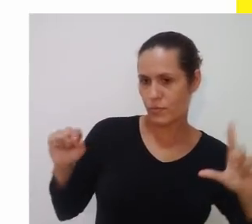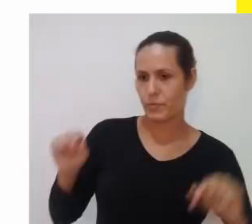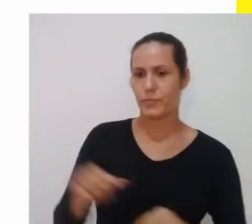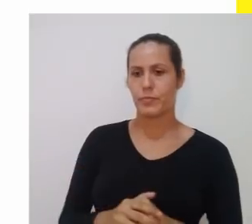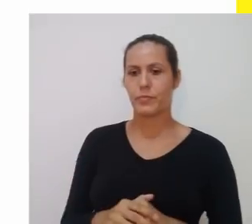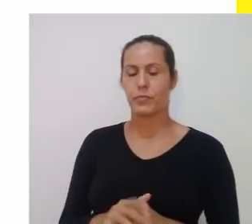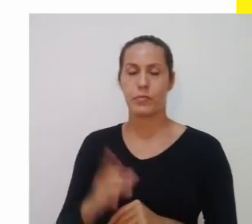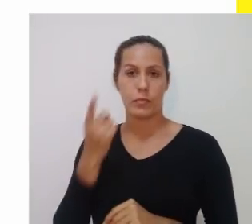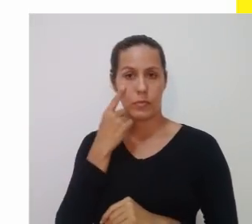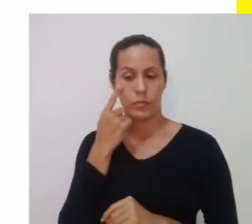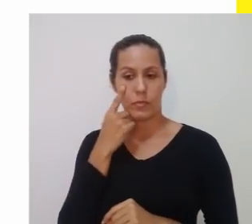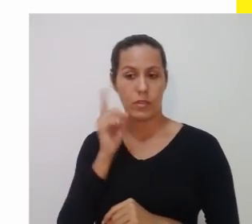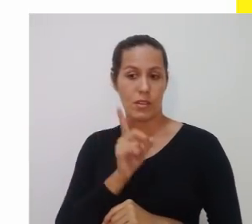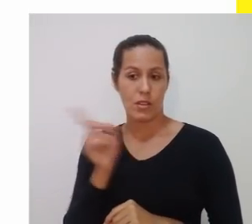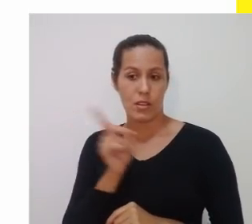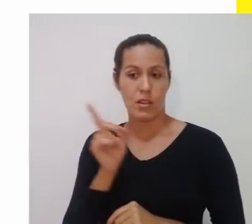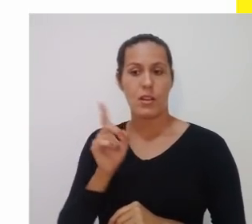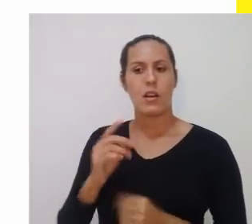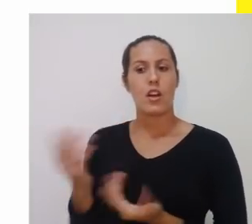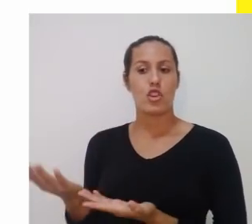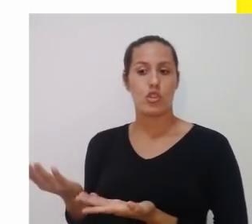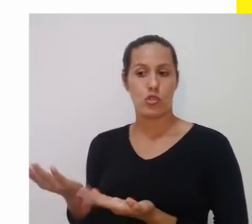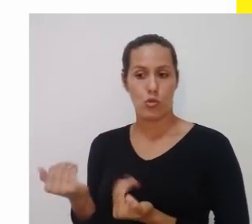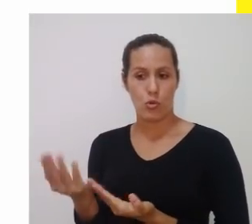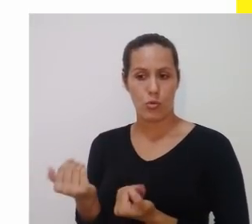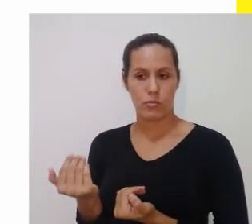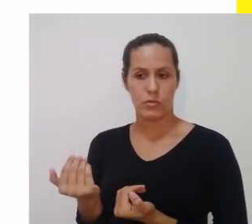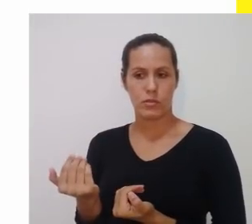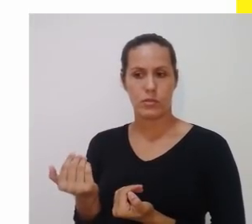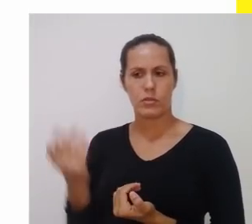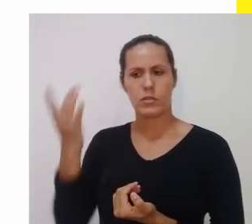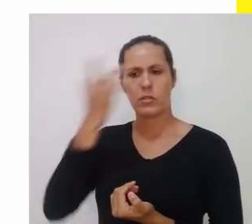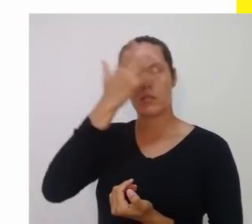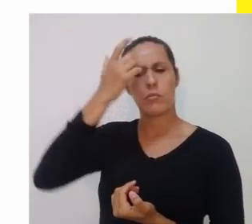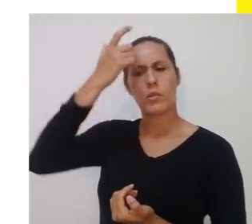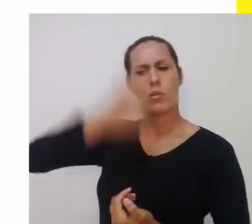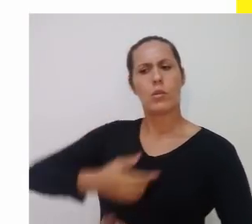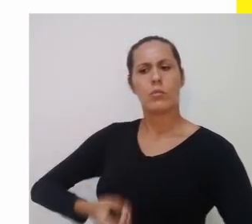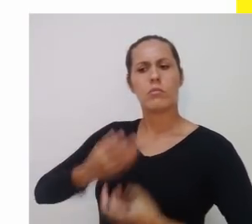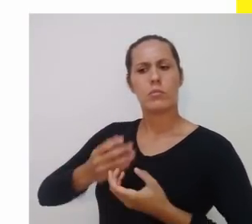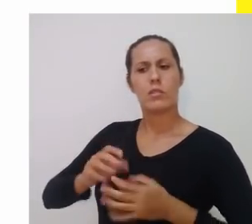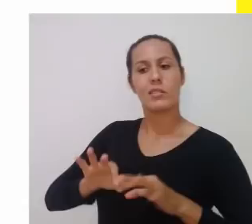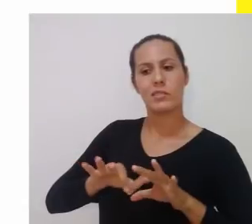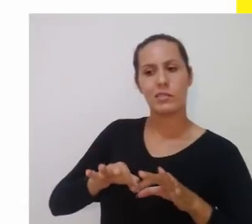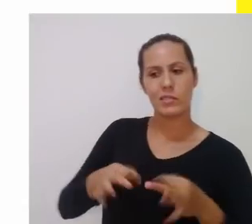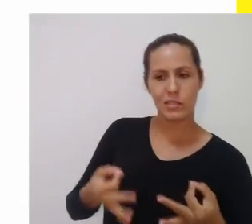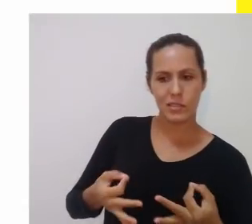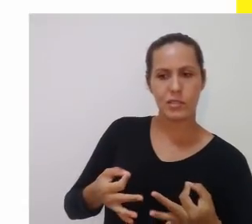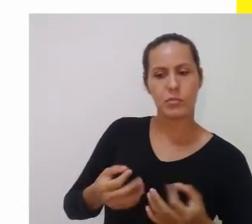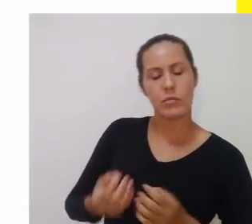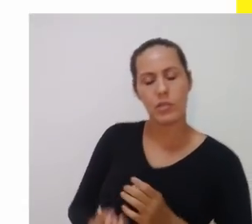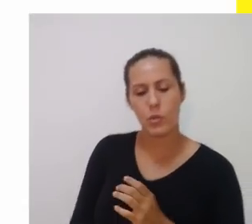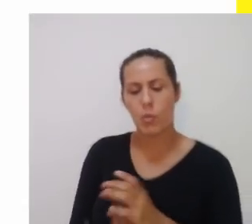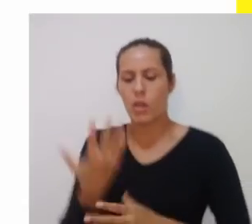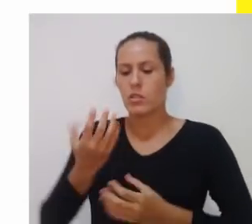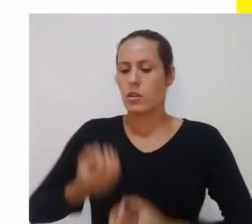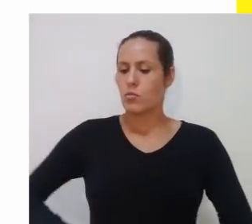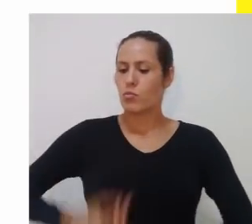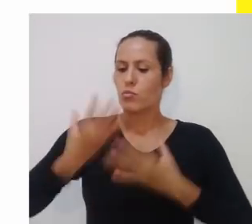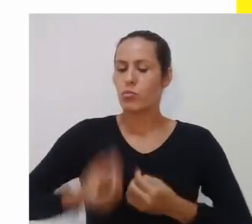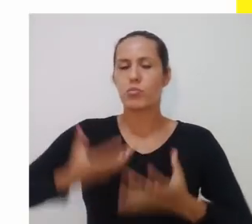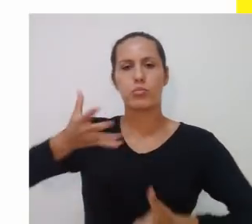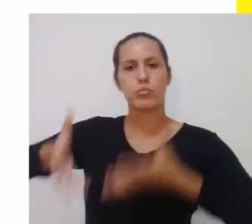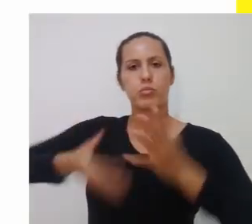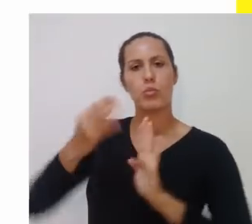É o que vai aparecer na tela agora. Gente, jovem, de simples consumidor